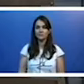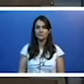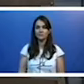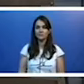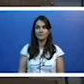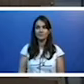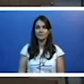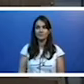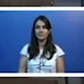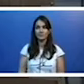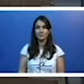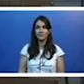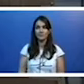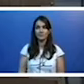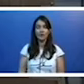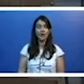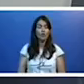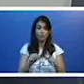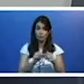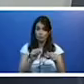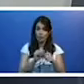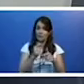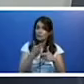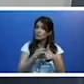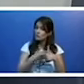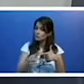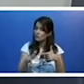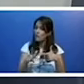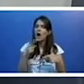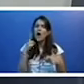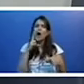quando a gente faz essa divisão aqui, chegamos no resultado.